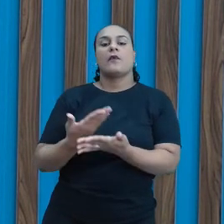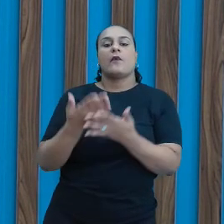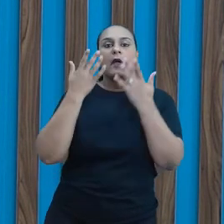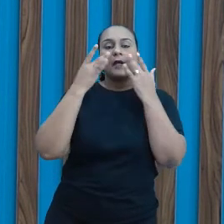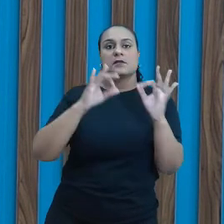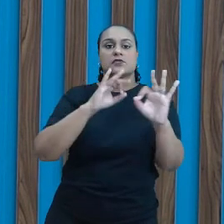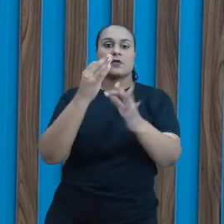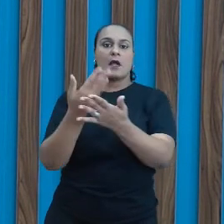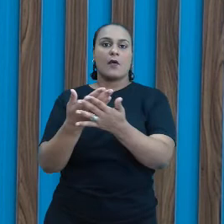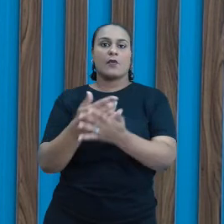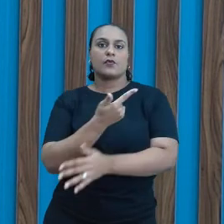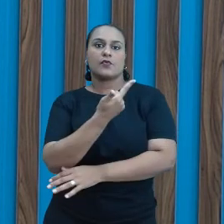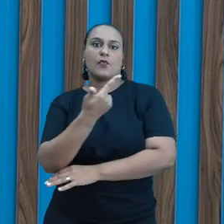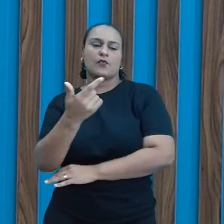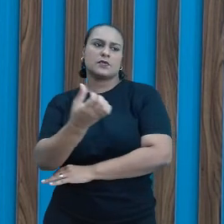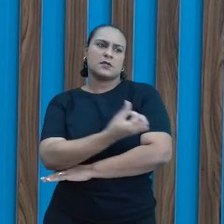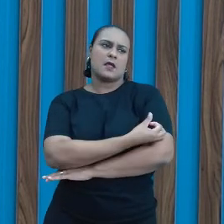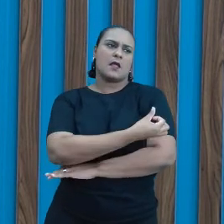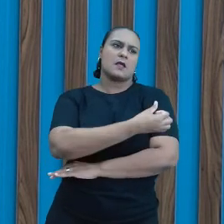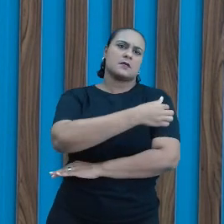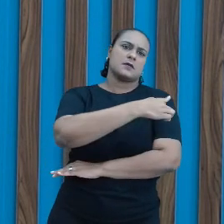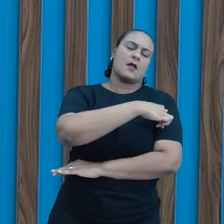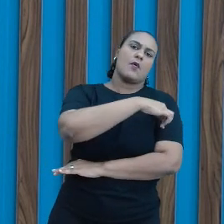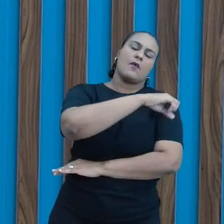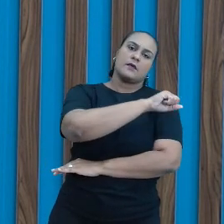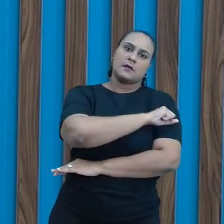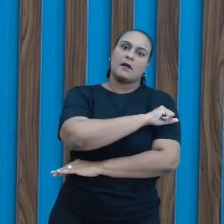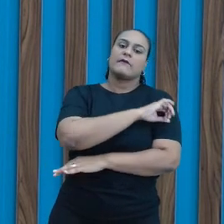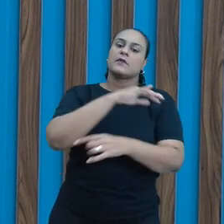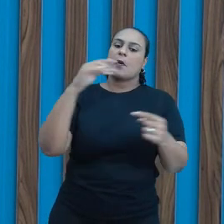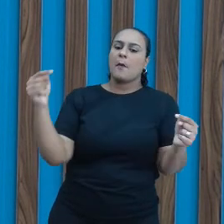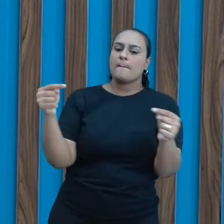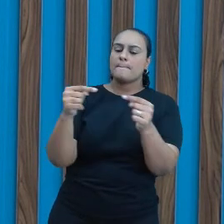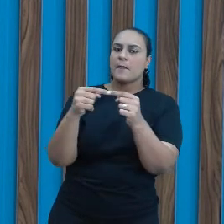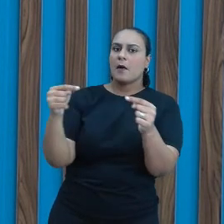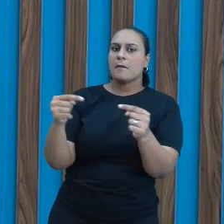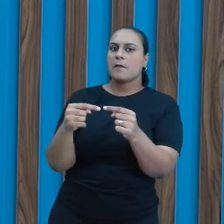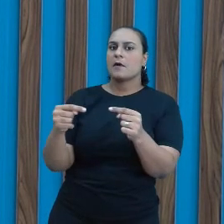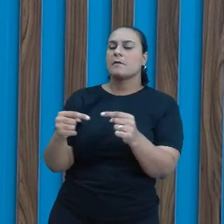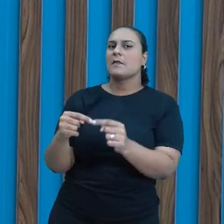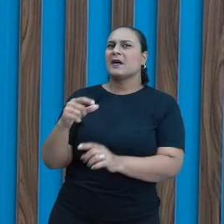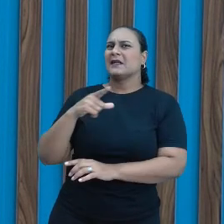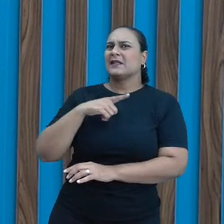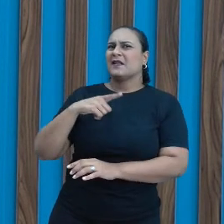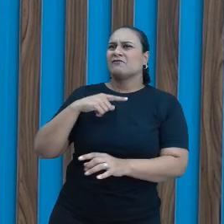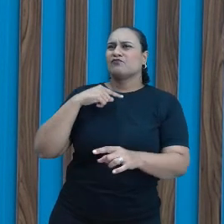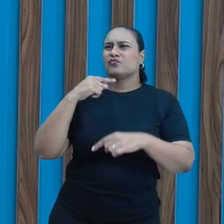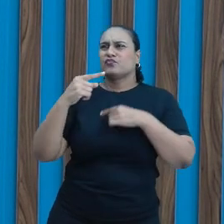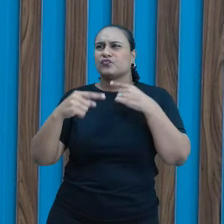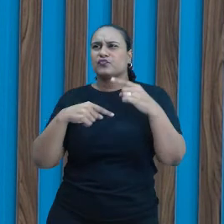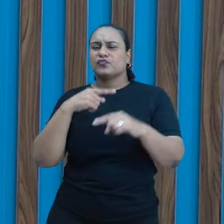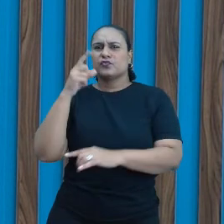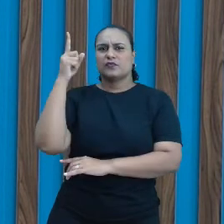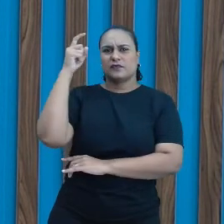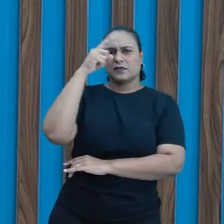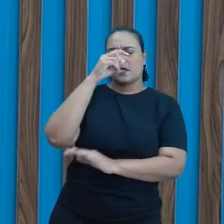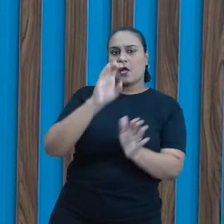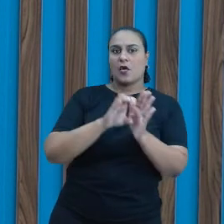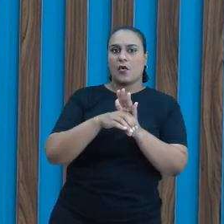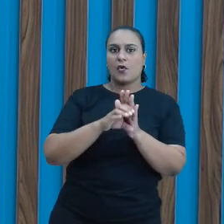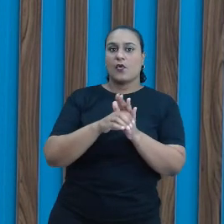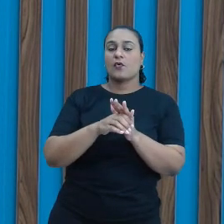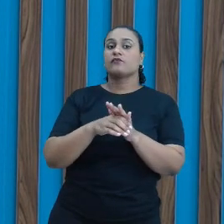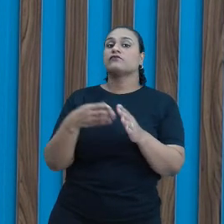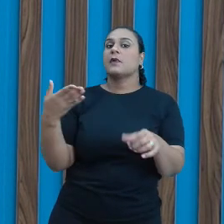de potência para você entender essa relação das unidades, mas aí eu sugiro que se você teve alguma dificuldade de algum conceito, busca lá no